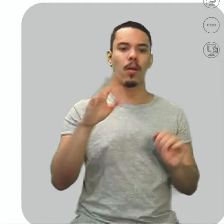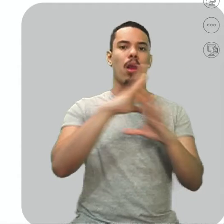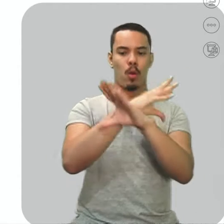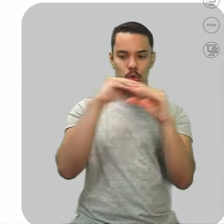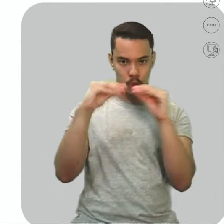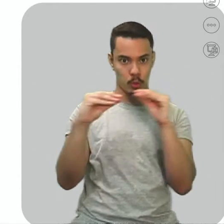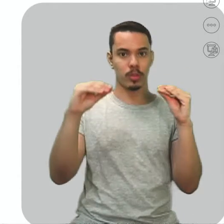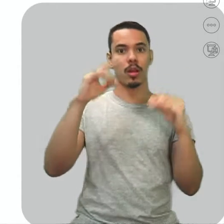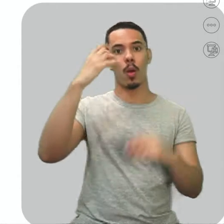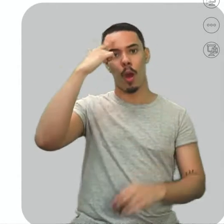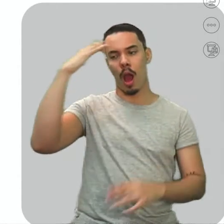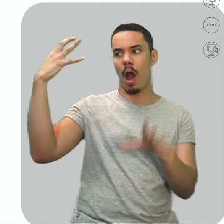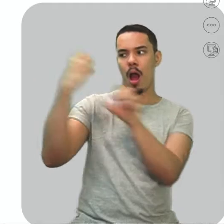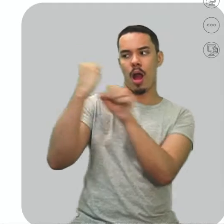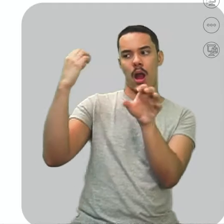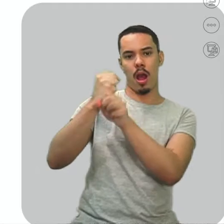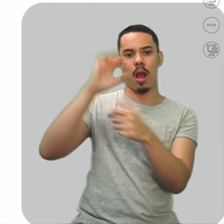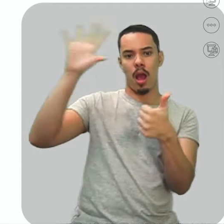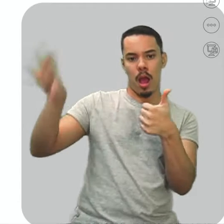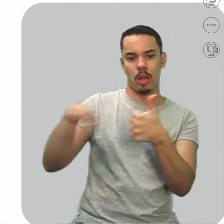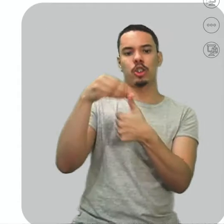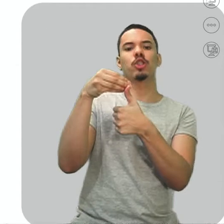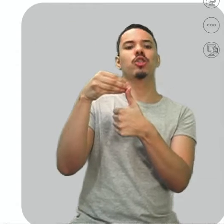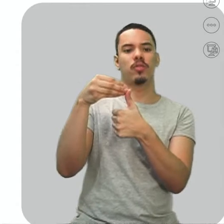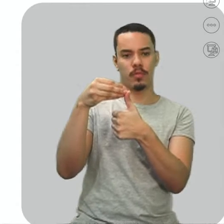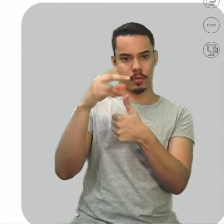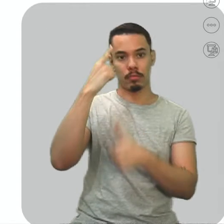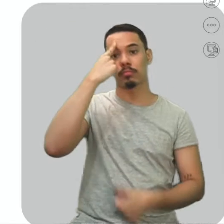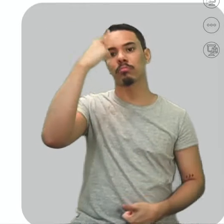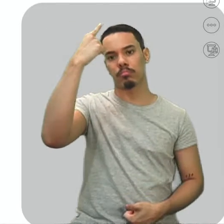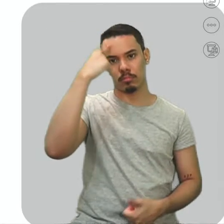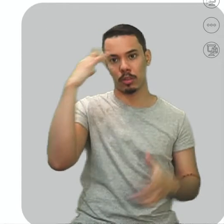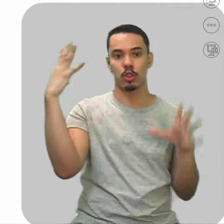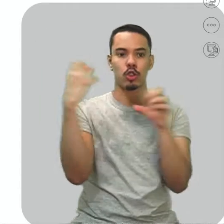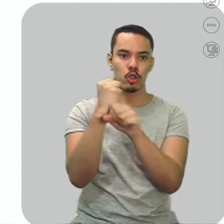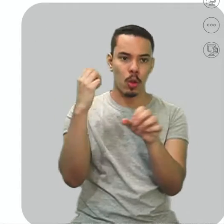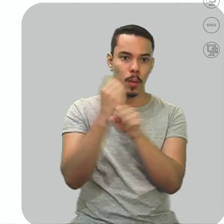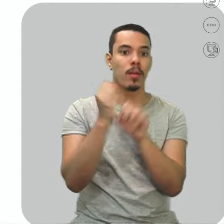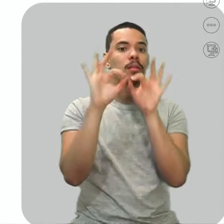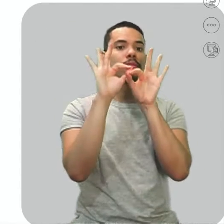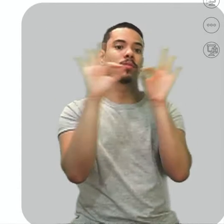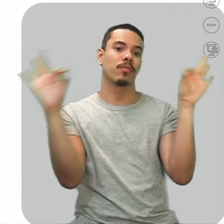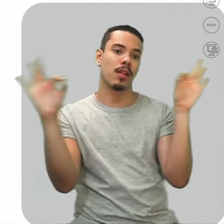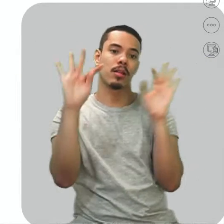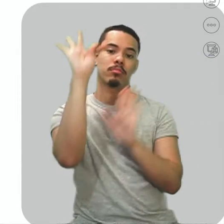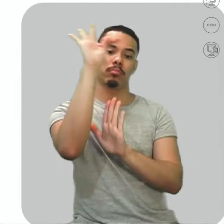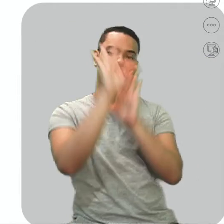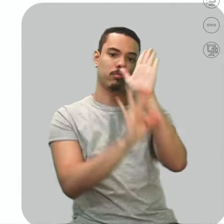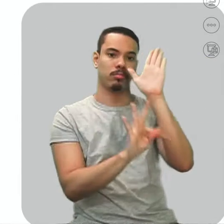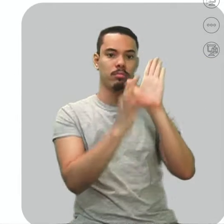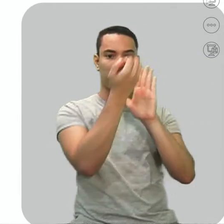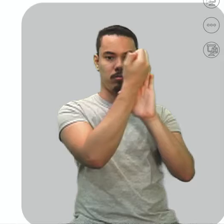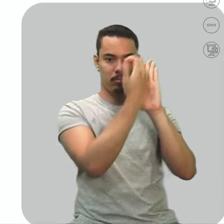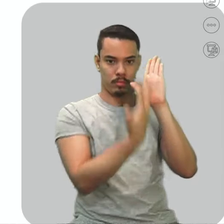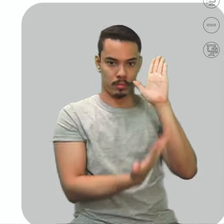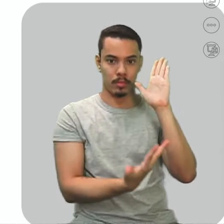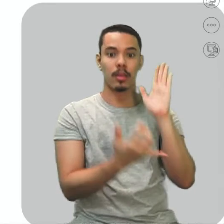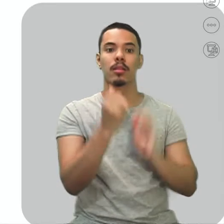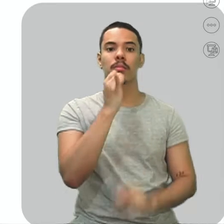aditivas não ideia de soma orações aditivas no texto